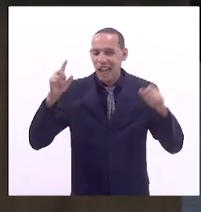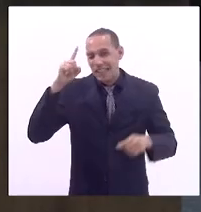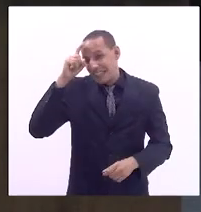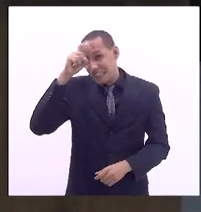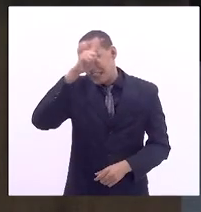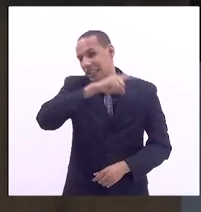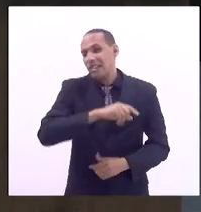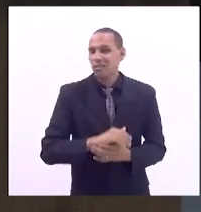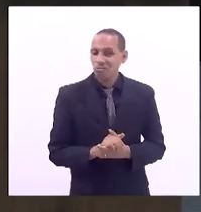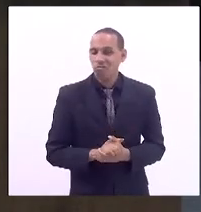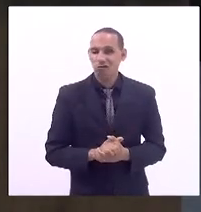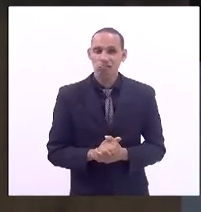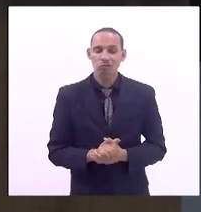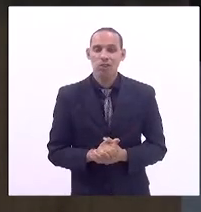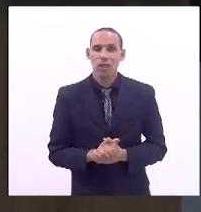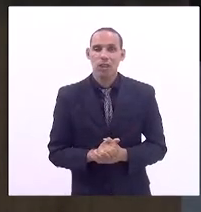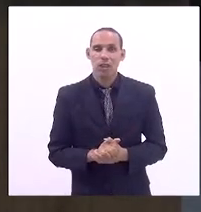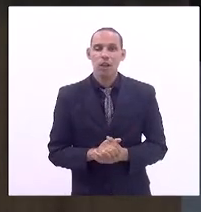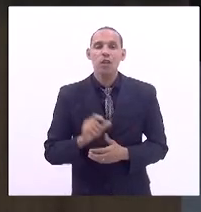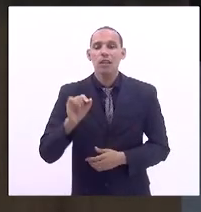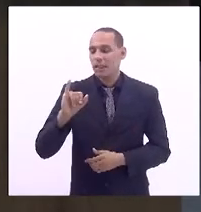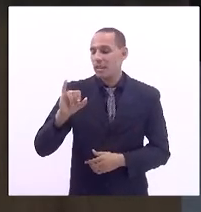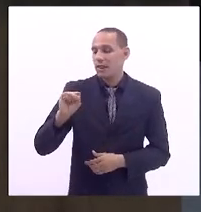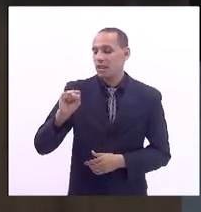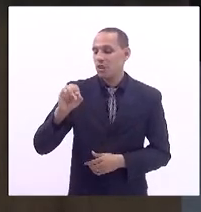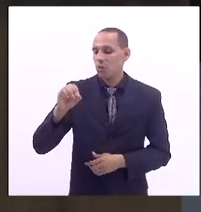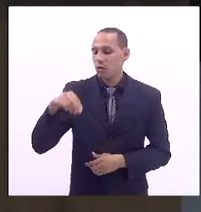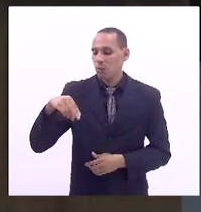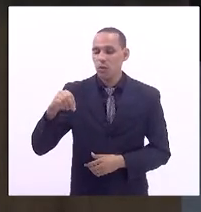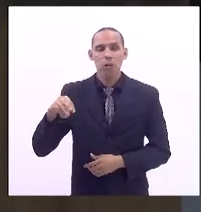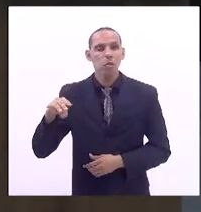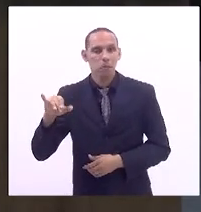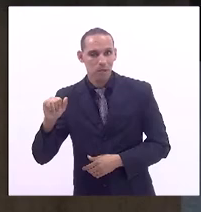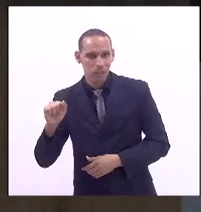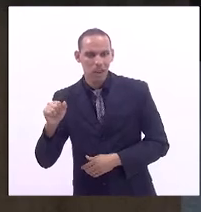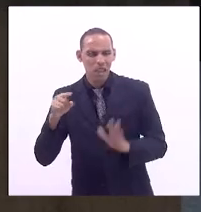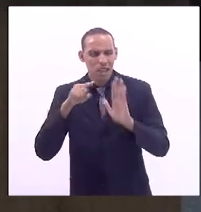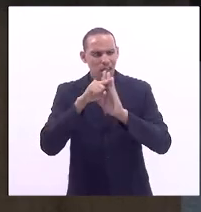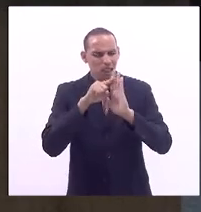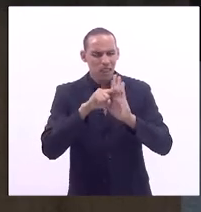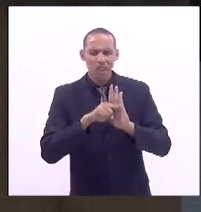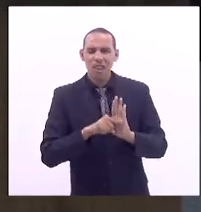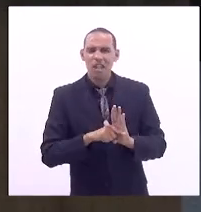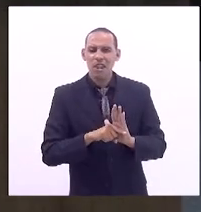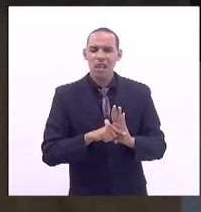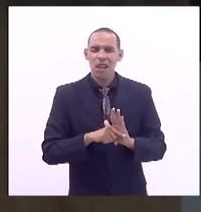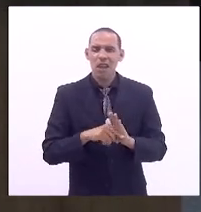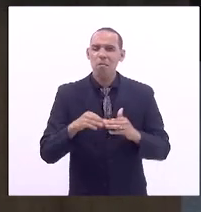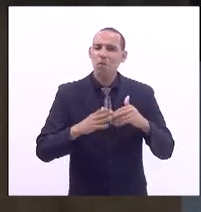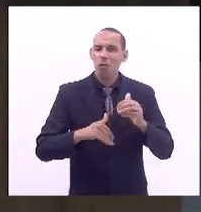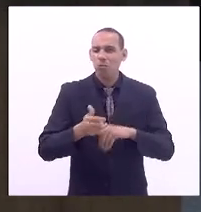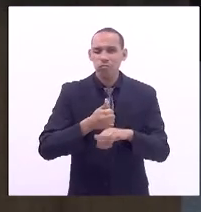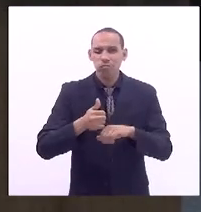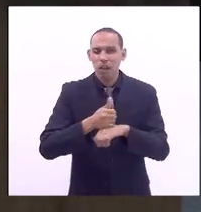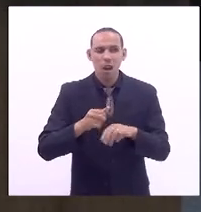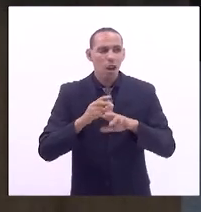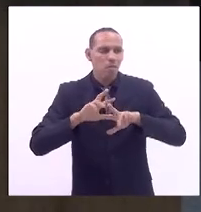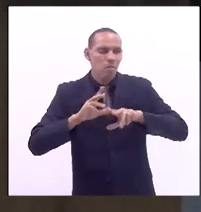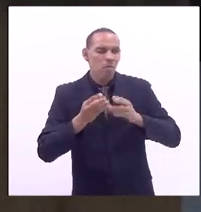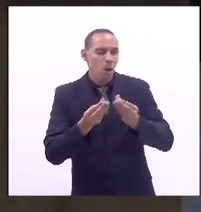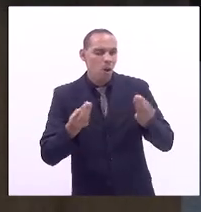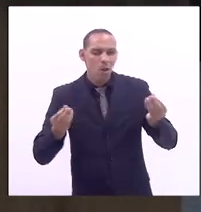complexo é a questão da isonomia ela é questionada inclusive por multiprofissionais especialmente docentes